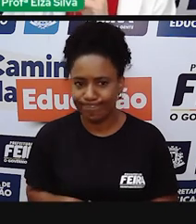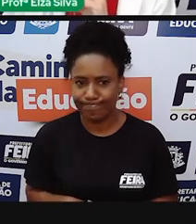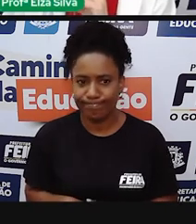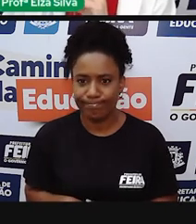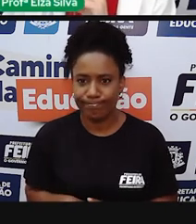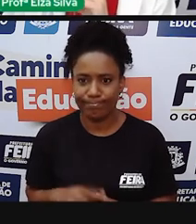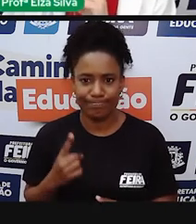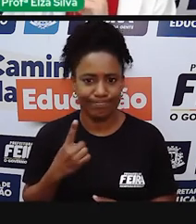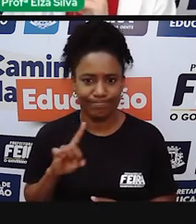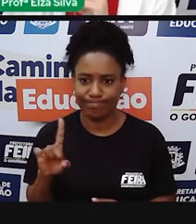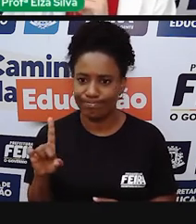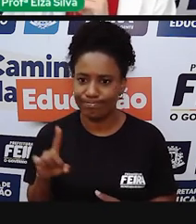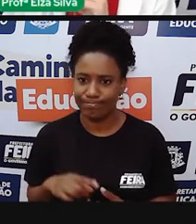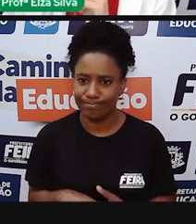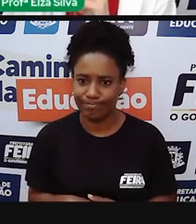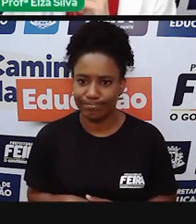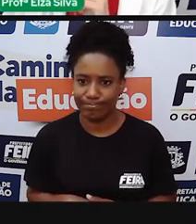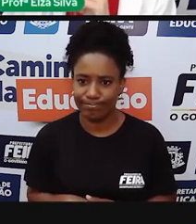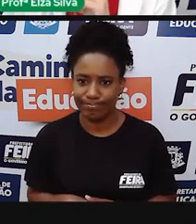Não.